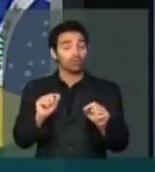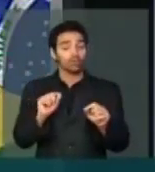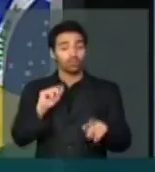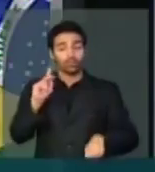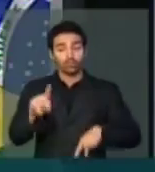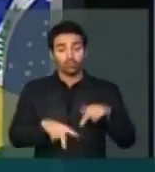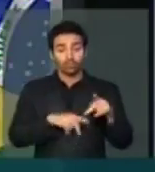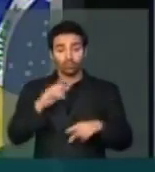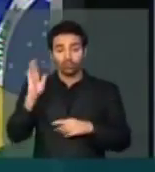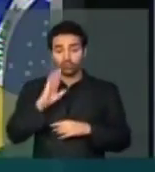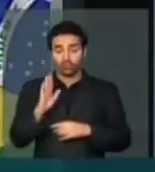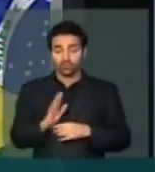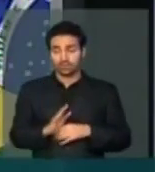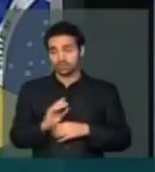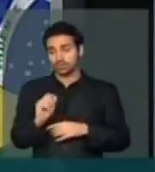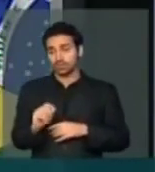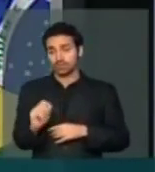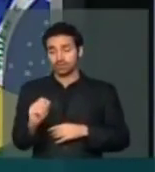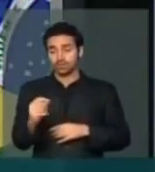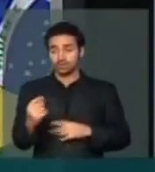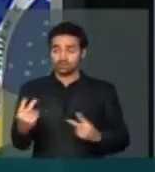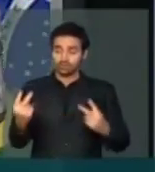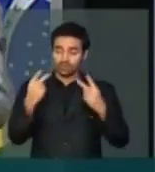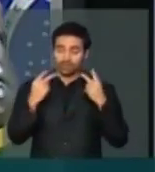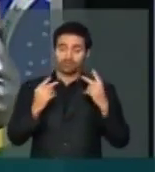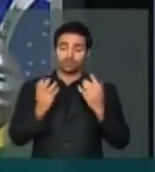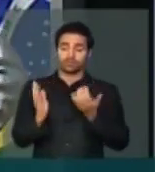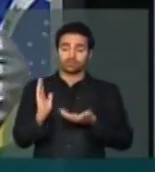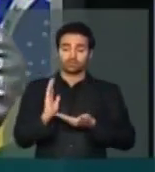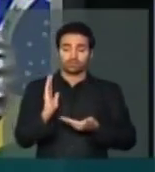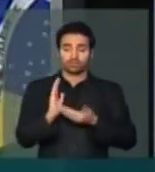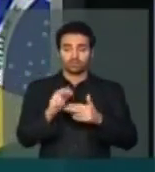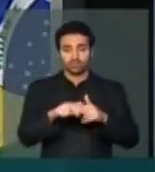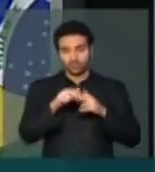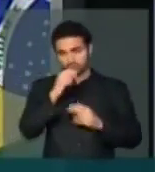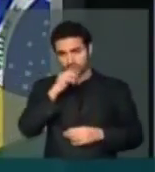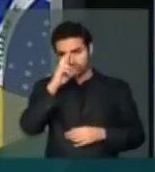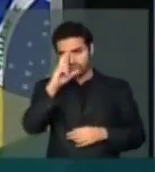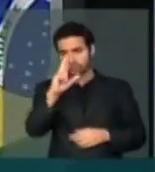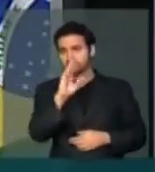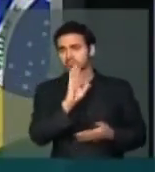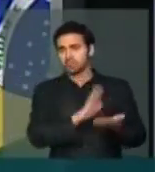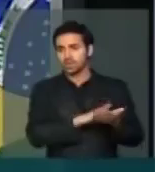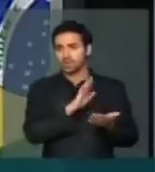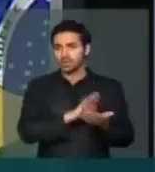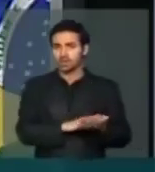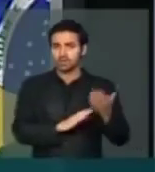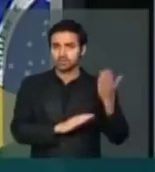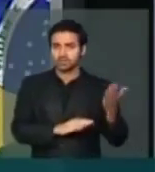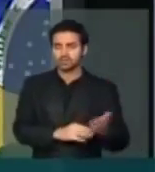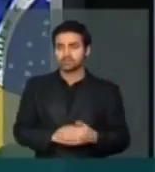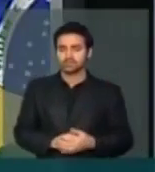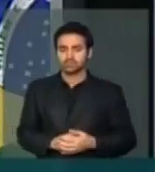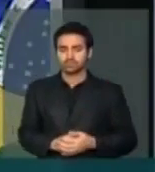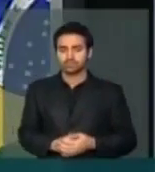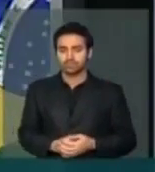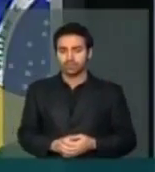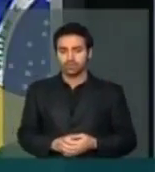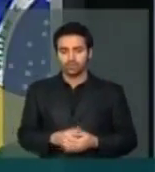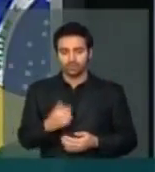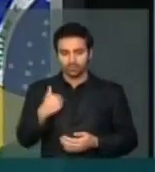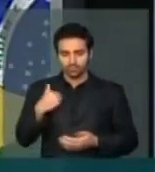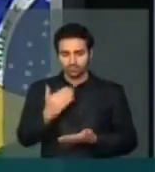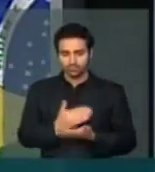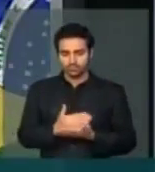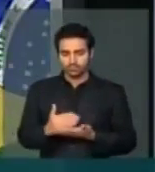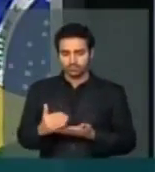escute a voz do parlamento. Vossa Excelência está de parabéns. Eu vou começar hoje falando